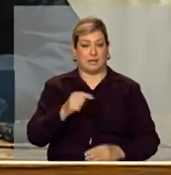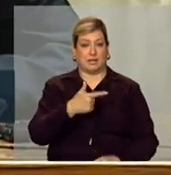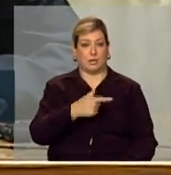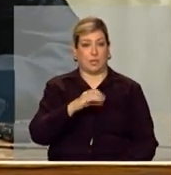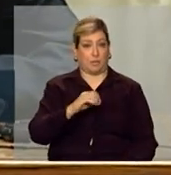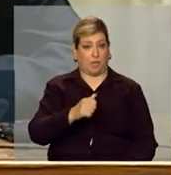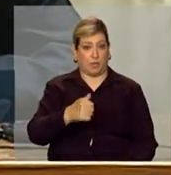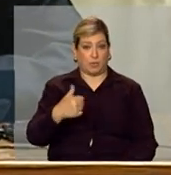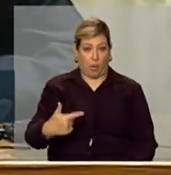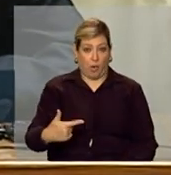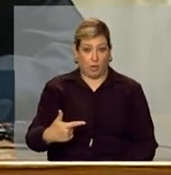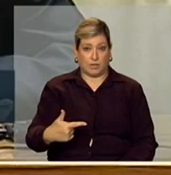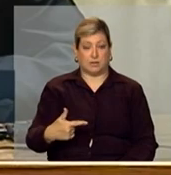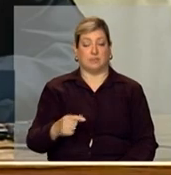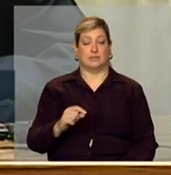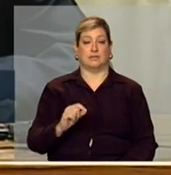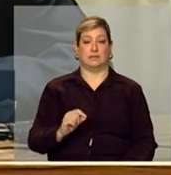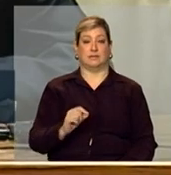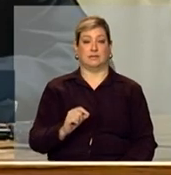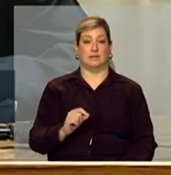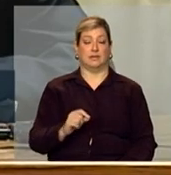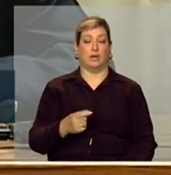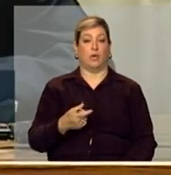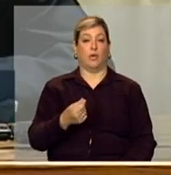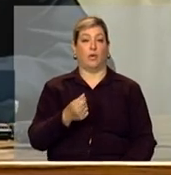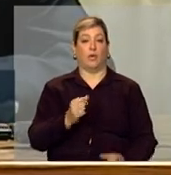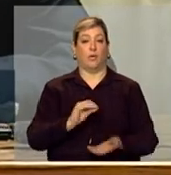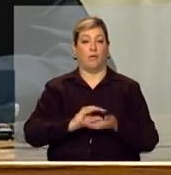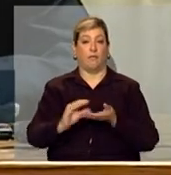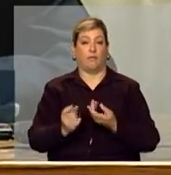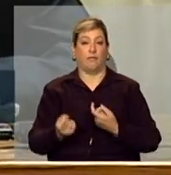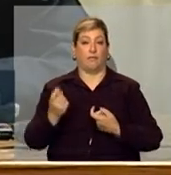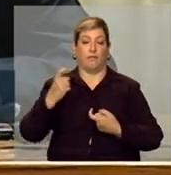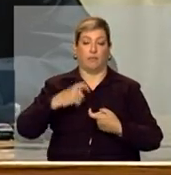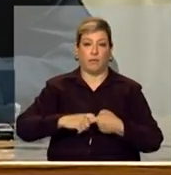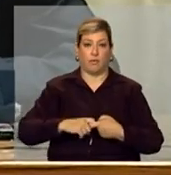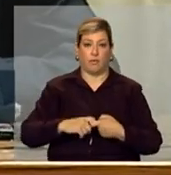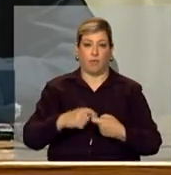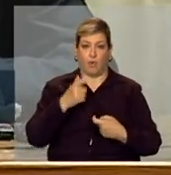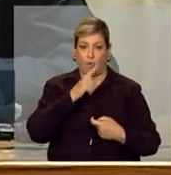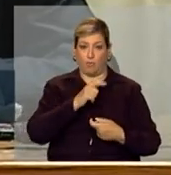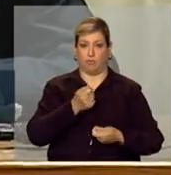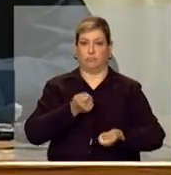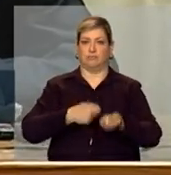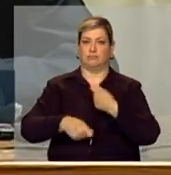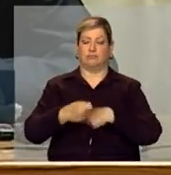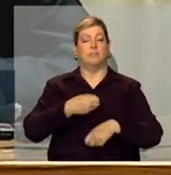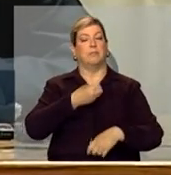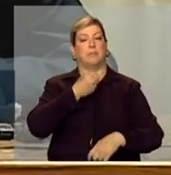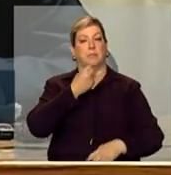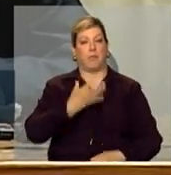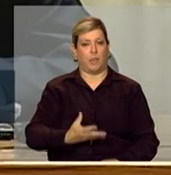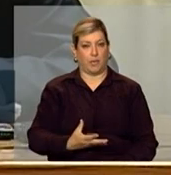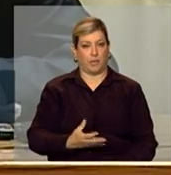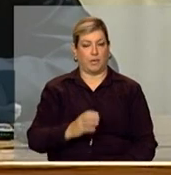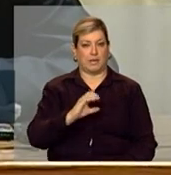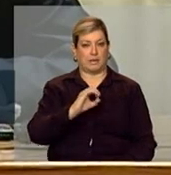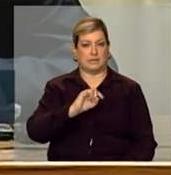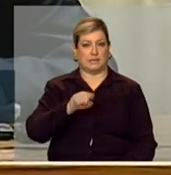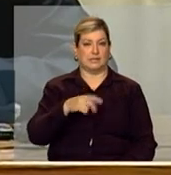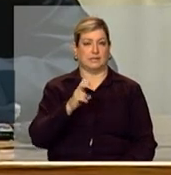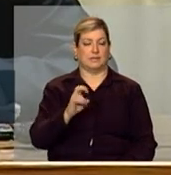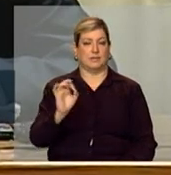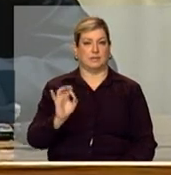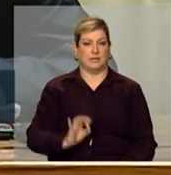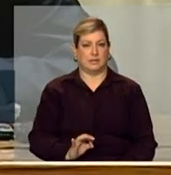212 a o investimento voltou a reagir e foi positivo em 05